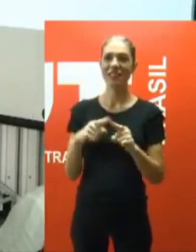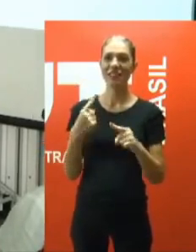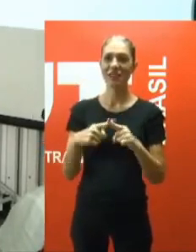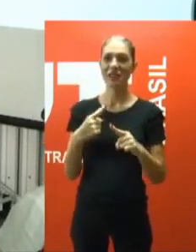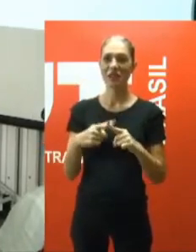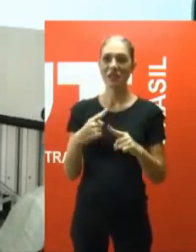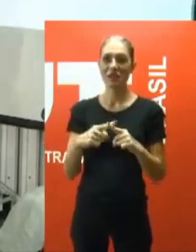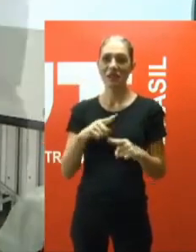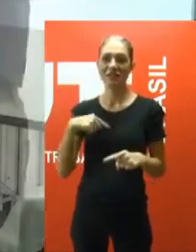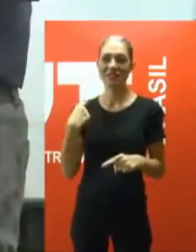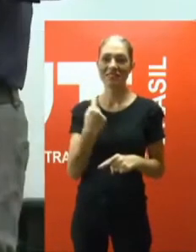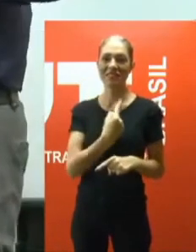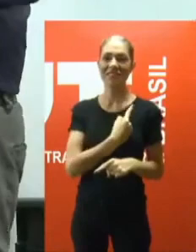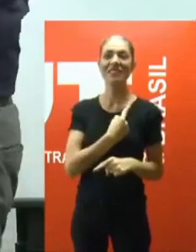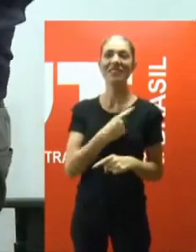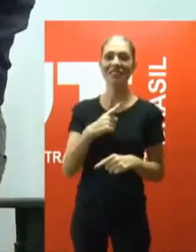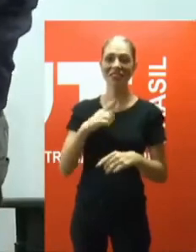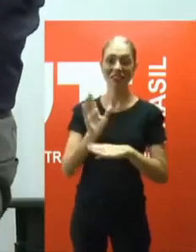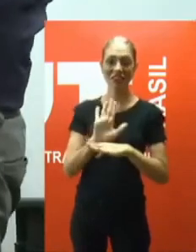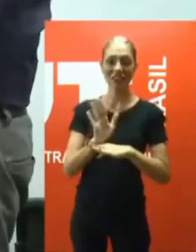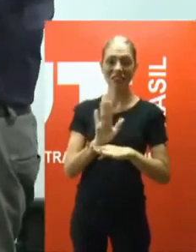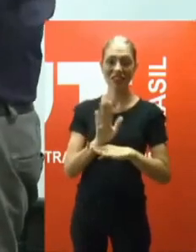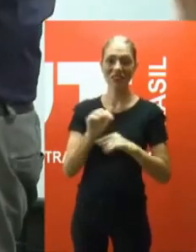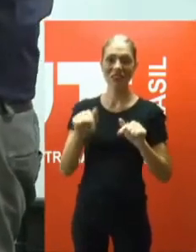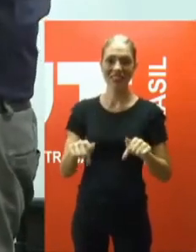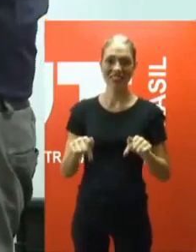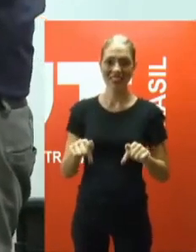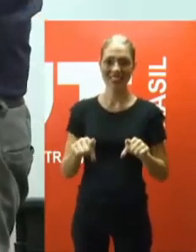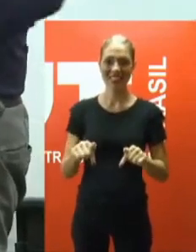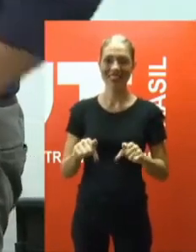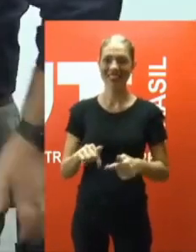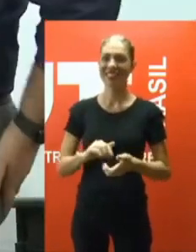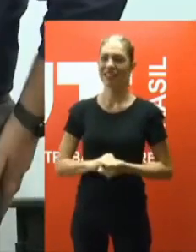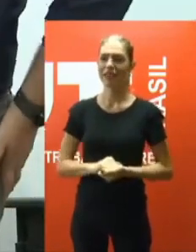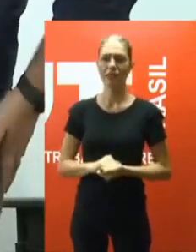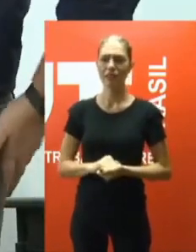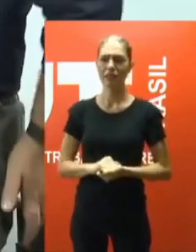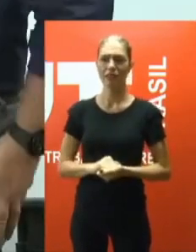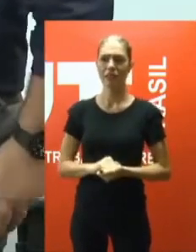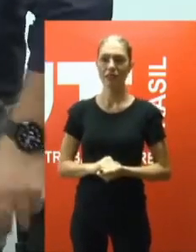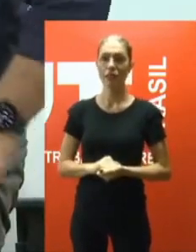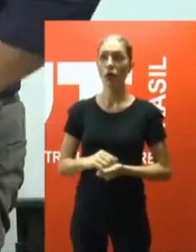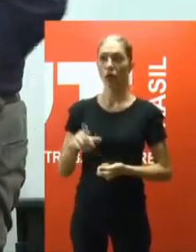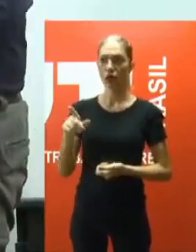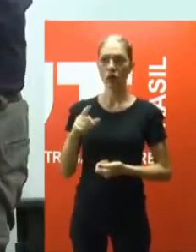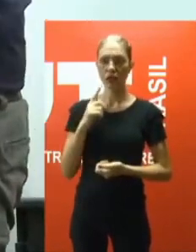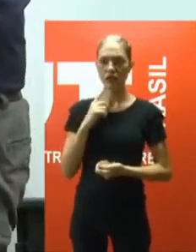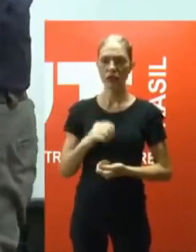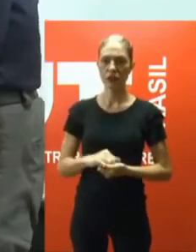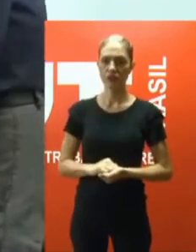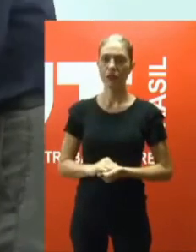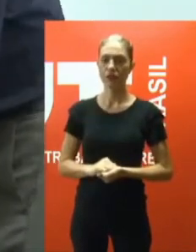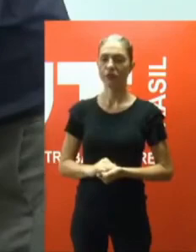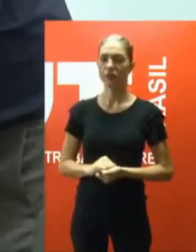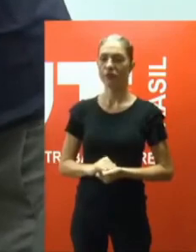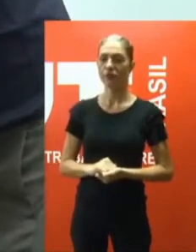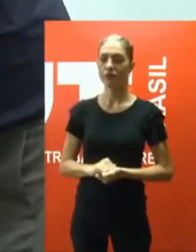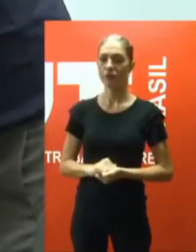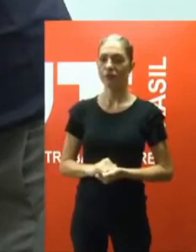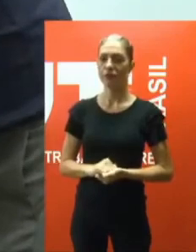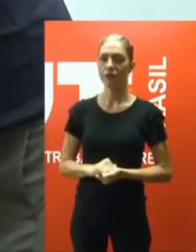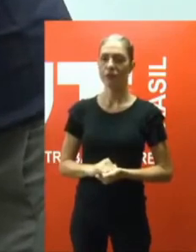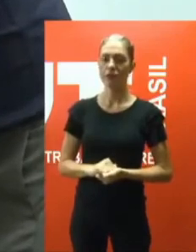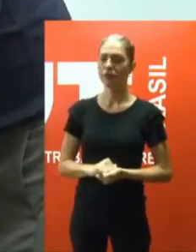Então tem um vídeo aí. É lá? Vamos ao vídeo. A CUT,